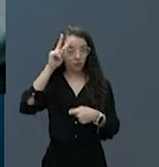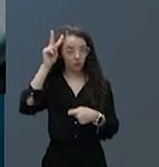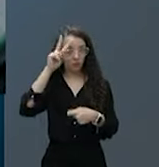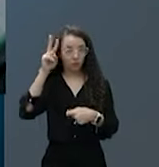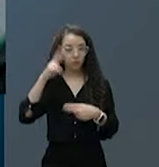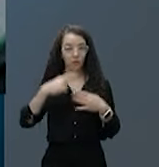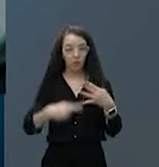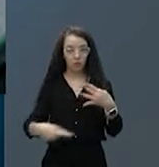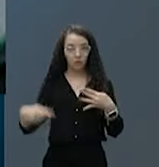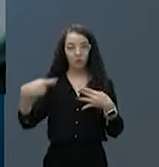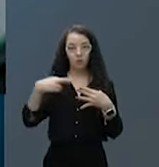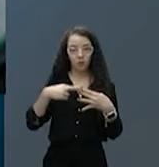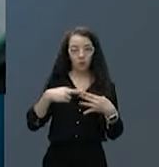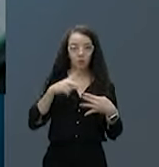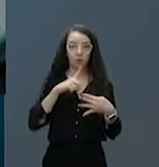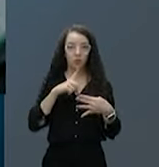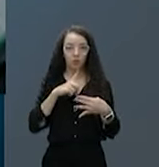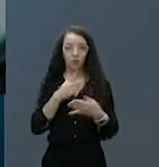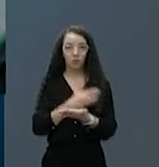agravo no RE